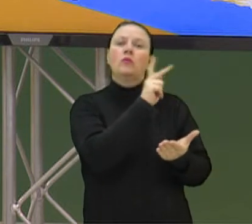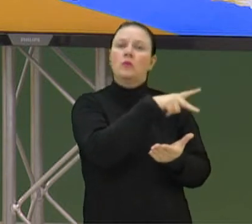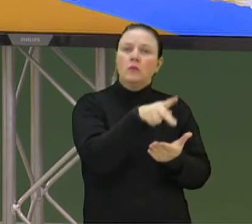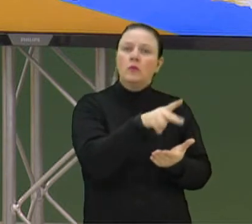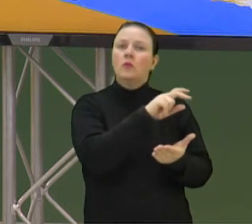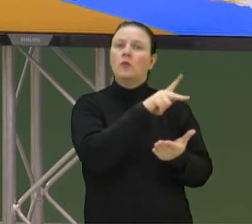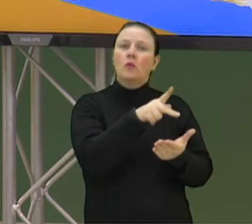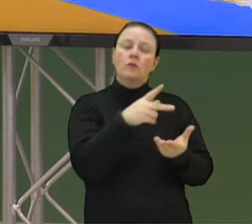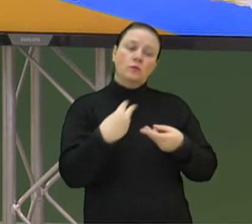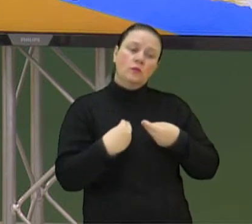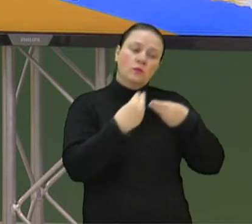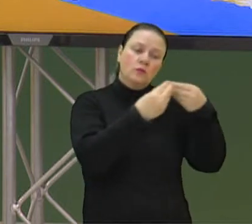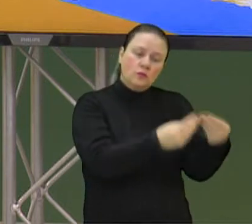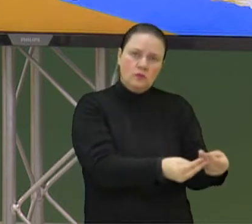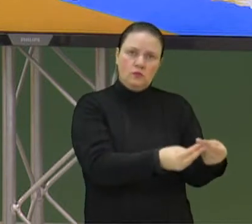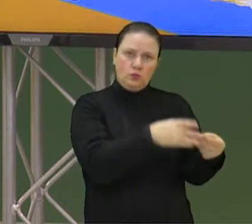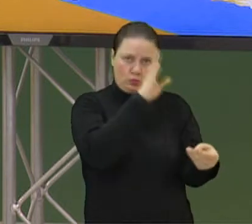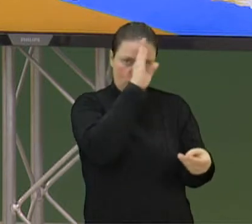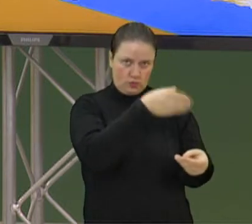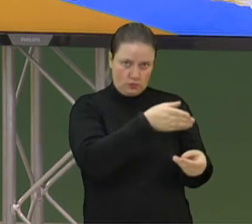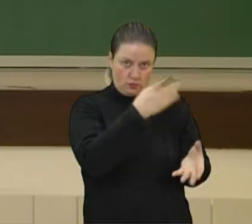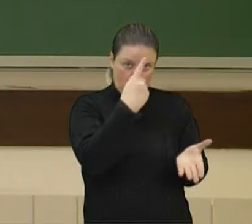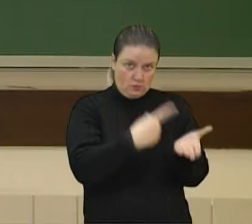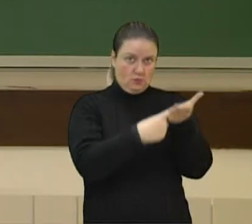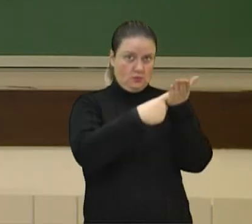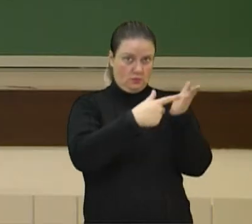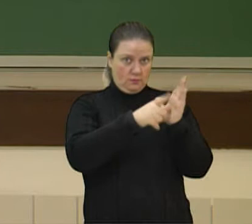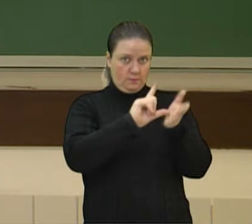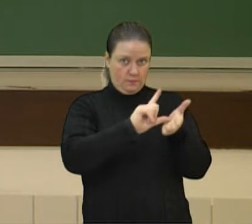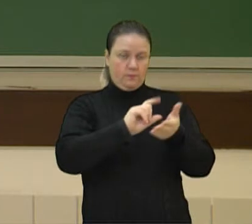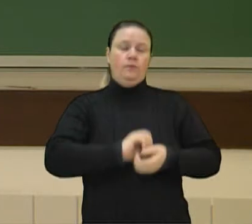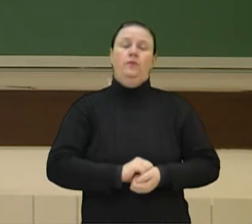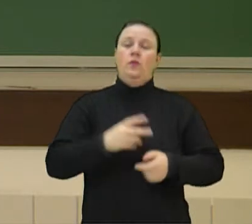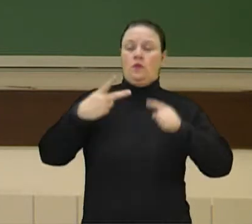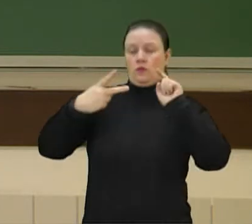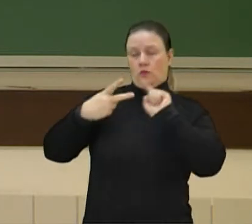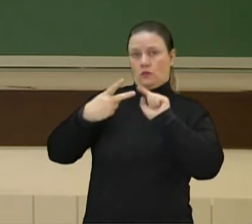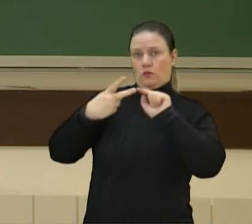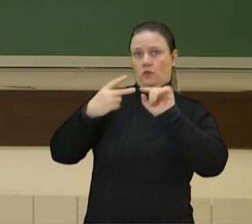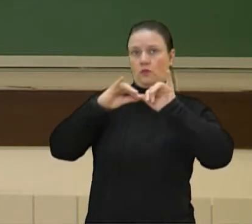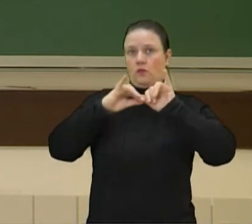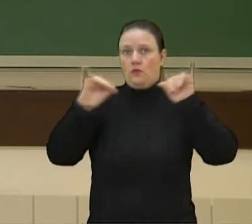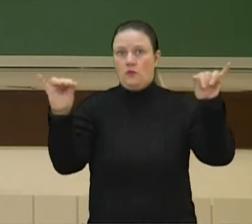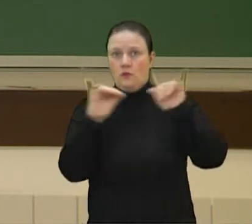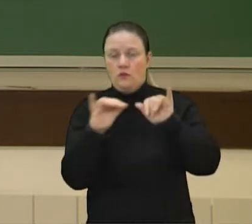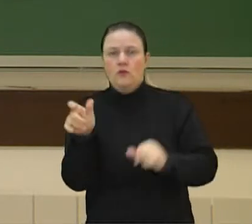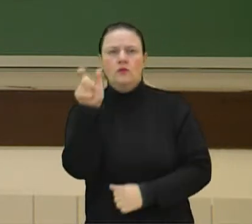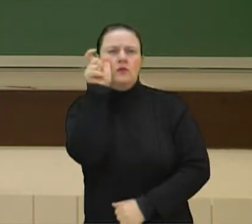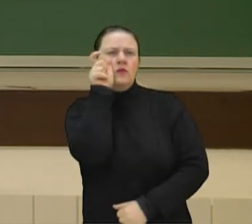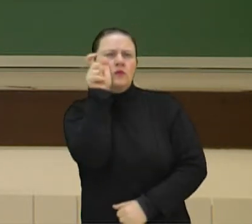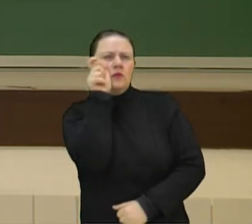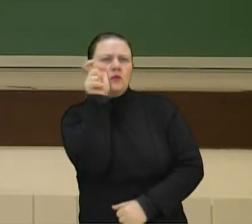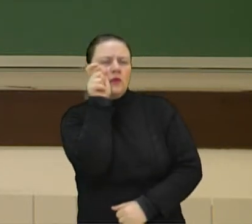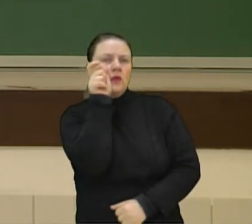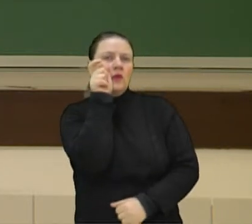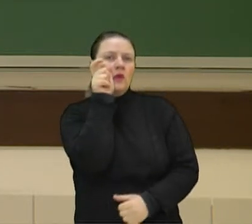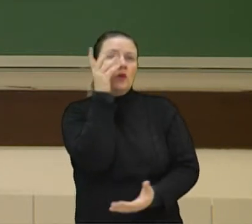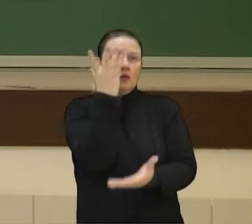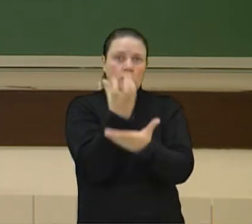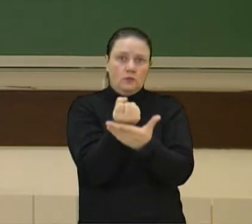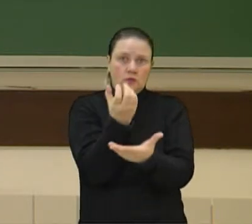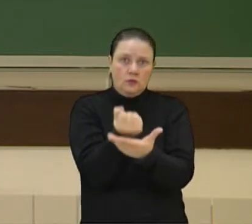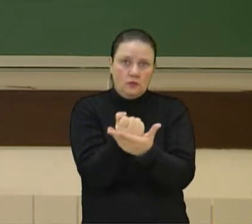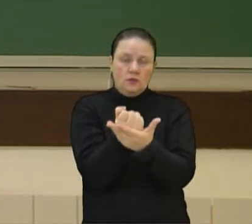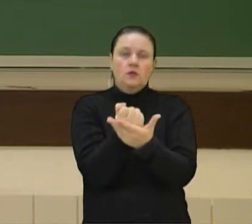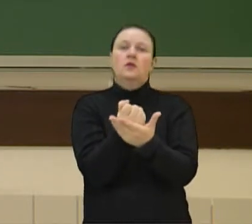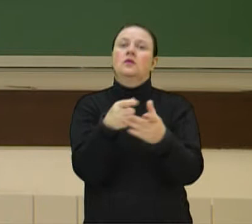para entregar as suas atividades. O outro recadinho é para você que está acessando as aulas pelo aplicativo, pelo